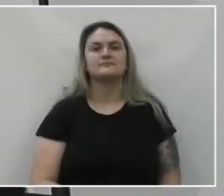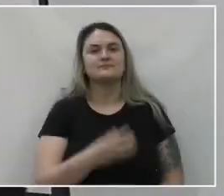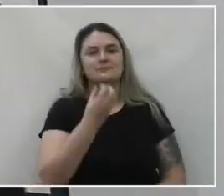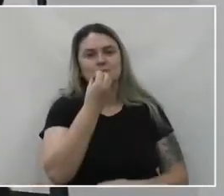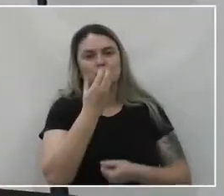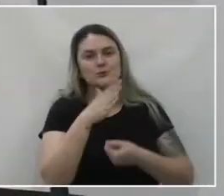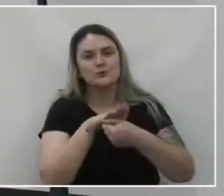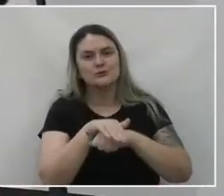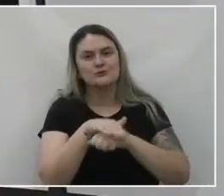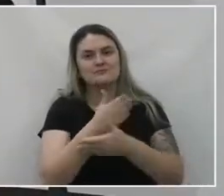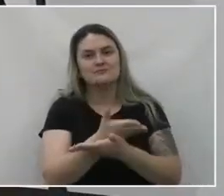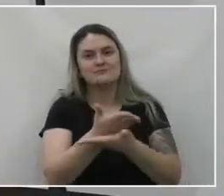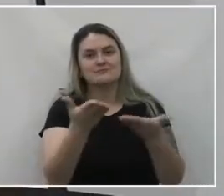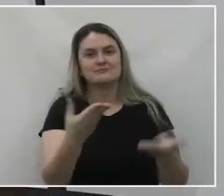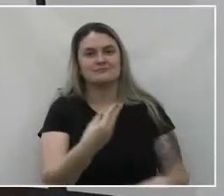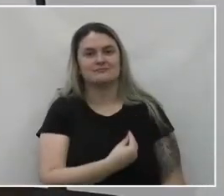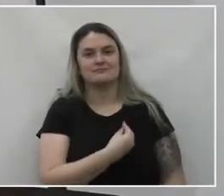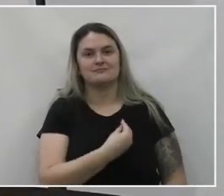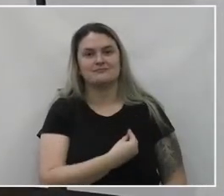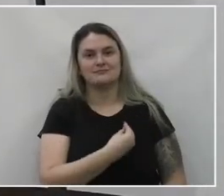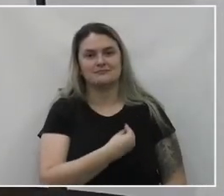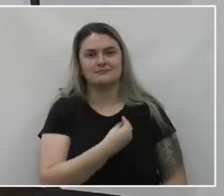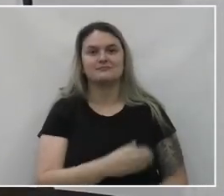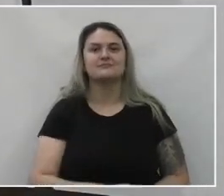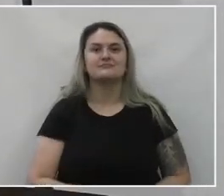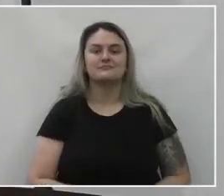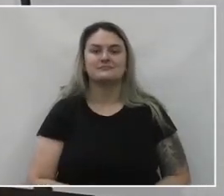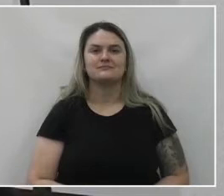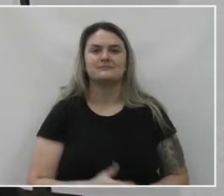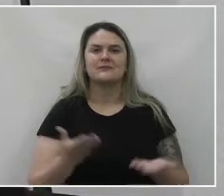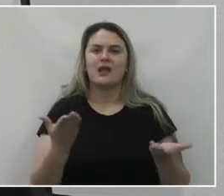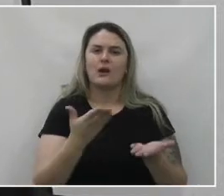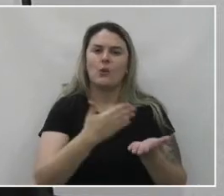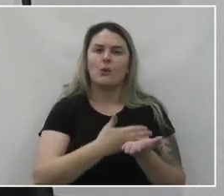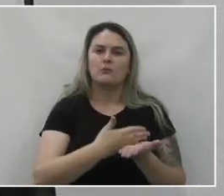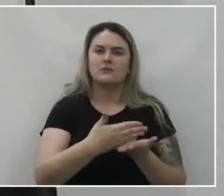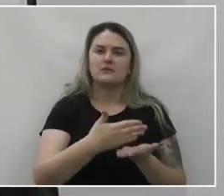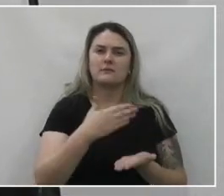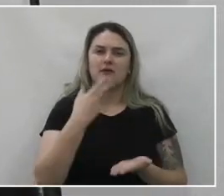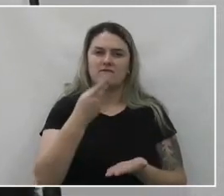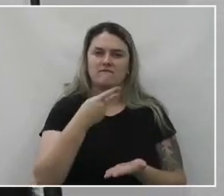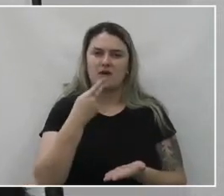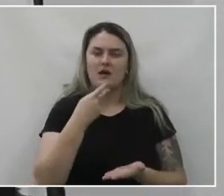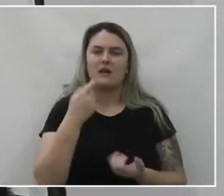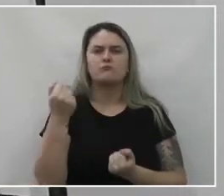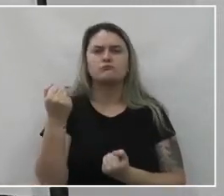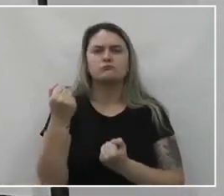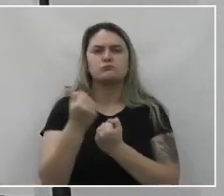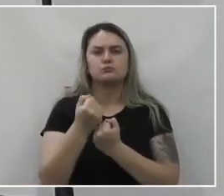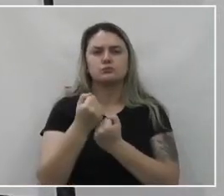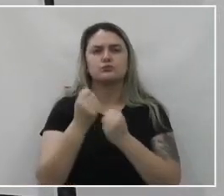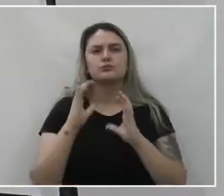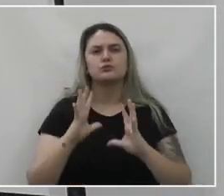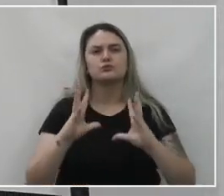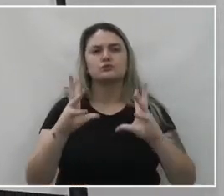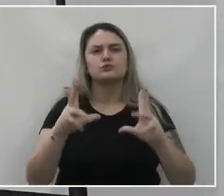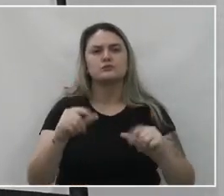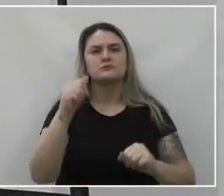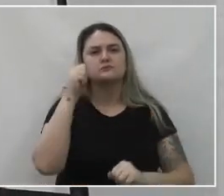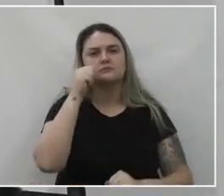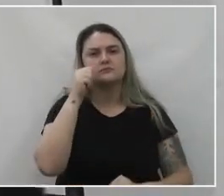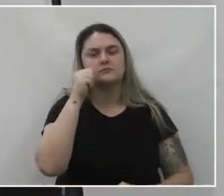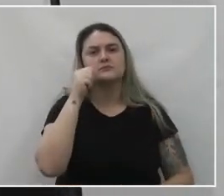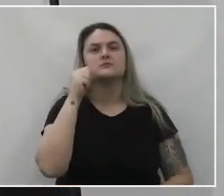Boa noite a todas e a todos. Quero começar a minha fala me solidarizando com todas as